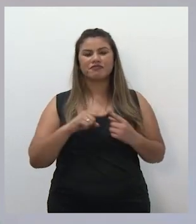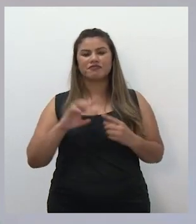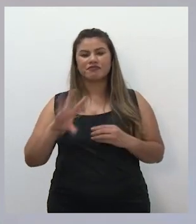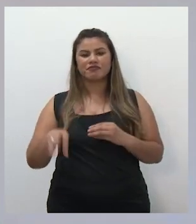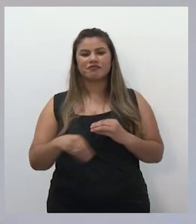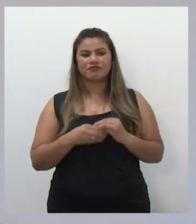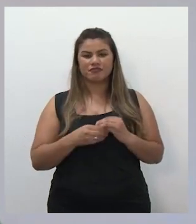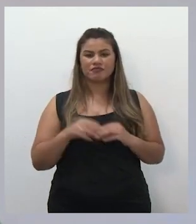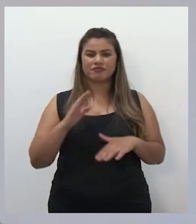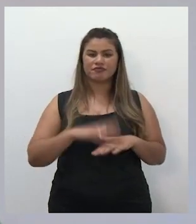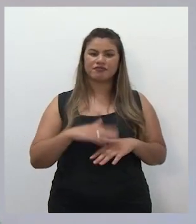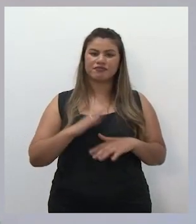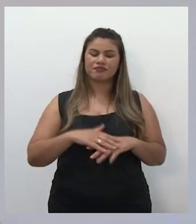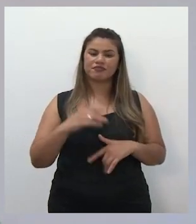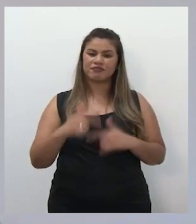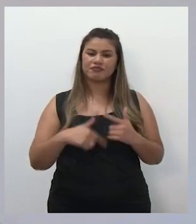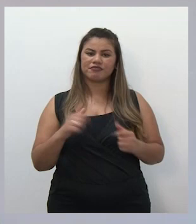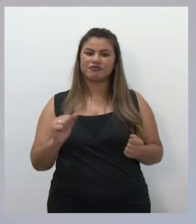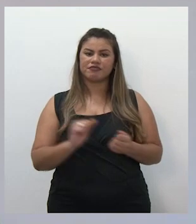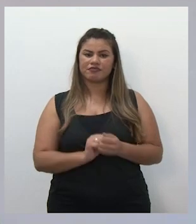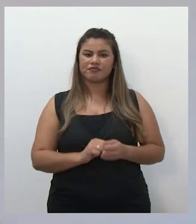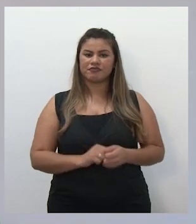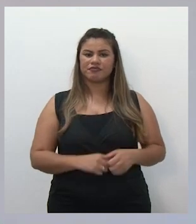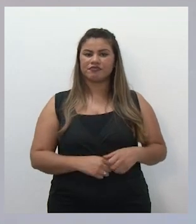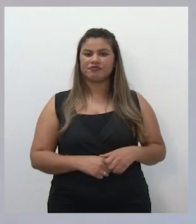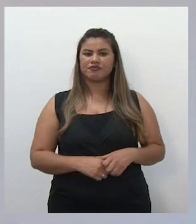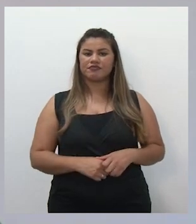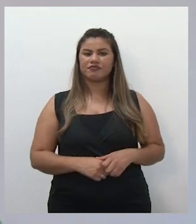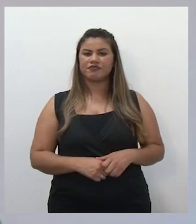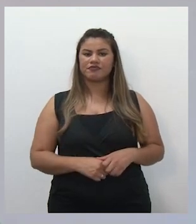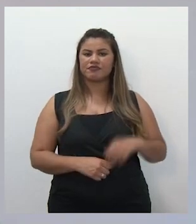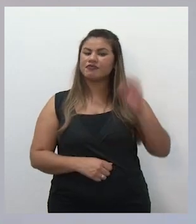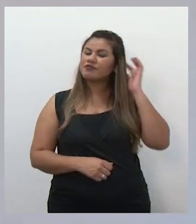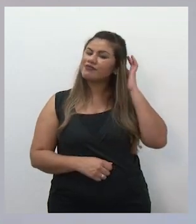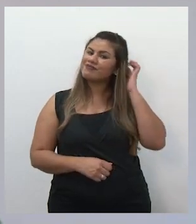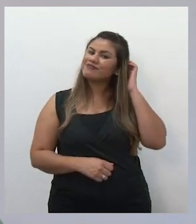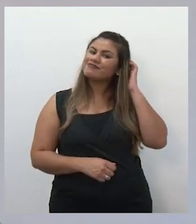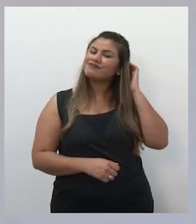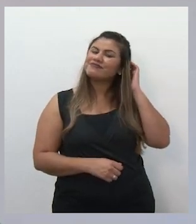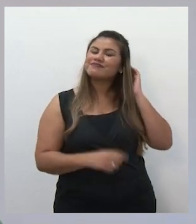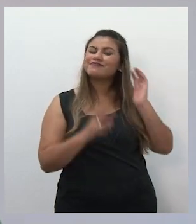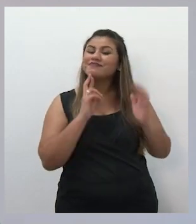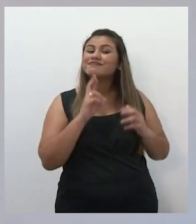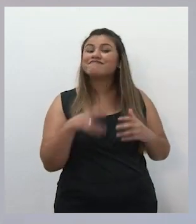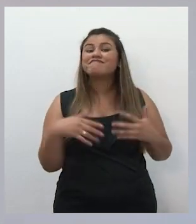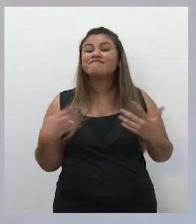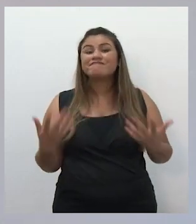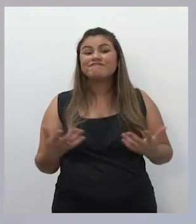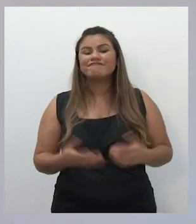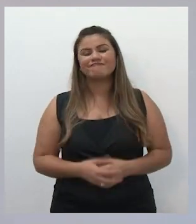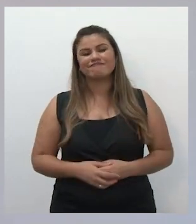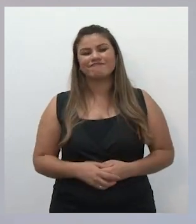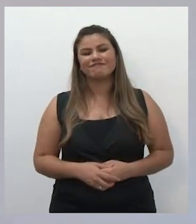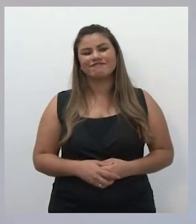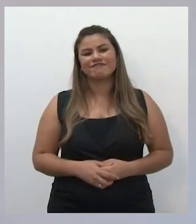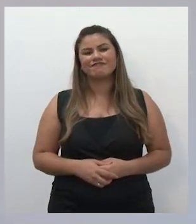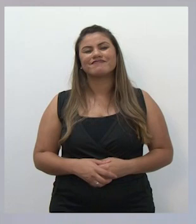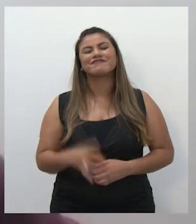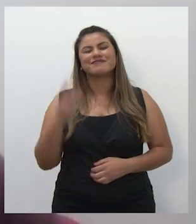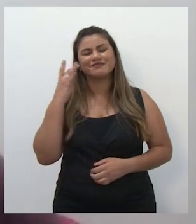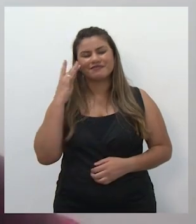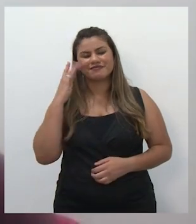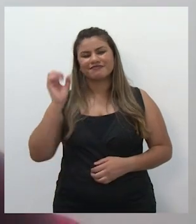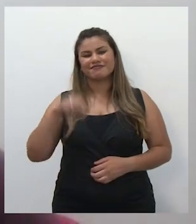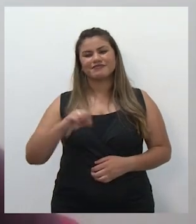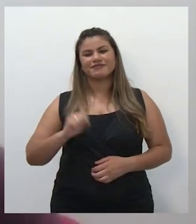integro o trabalho com os outros componentes. Será que respondeu, Marcos? É isso? Eu acho que sim,